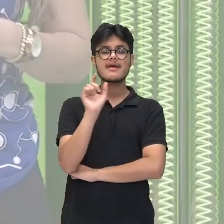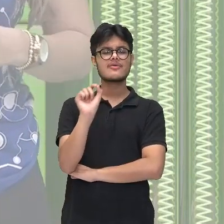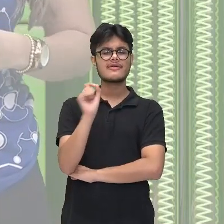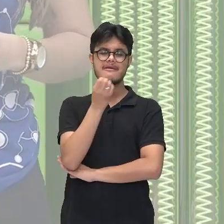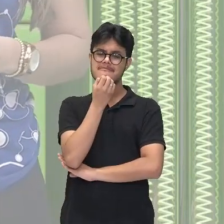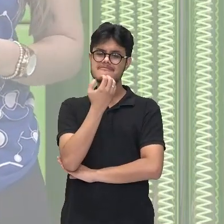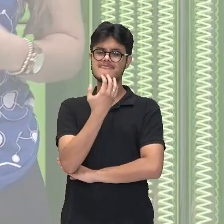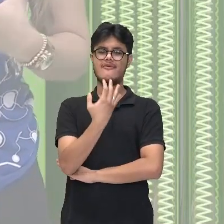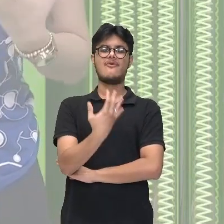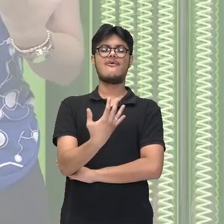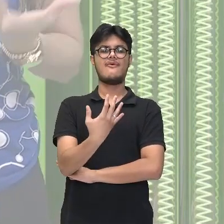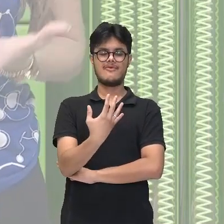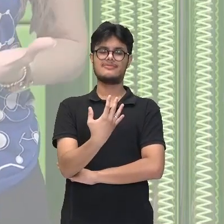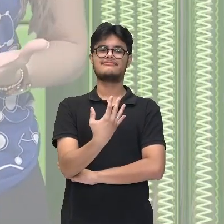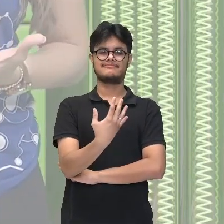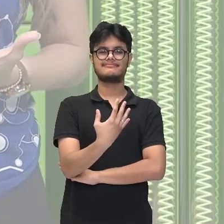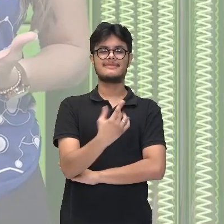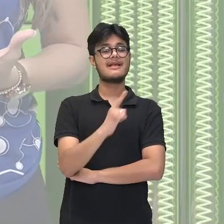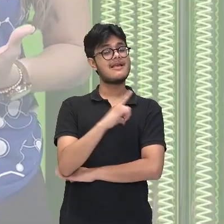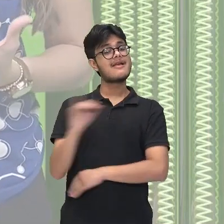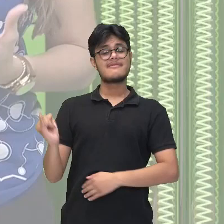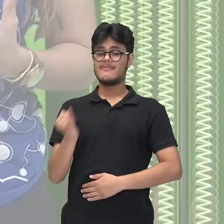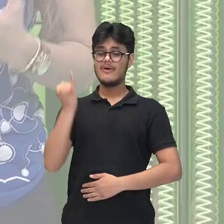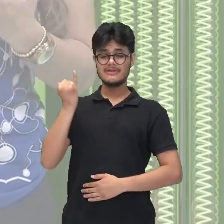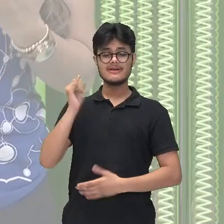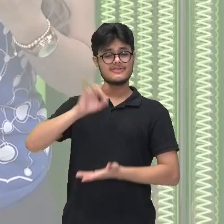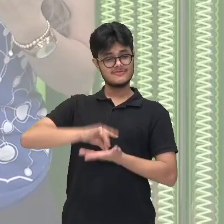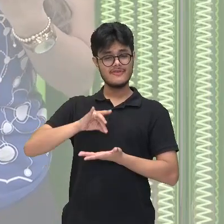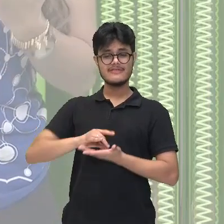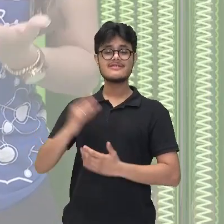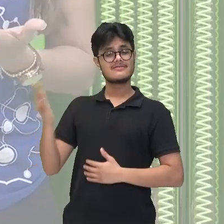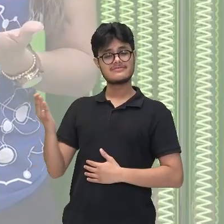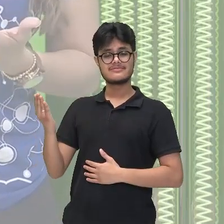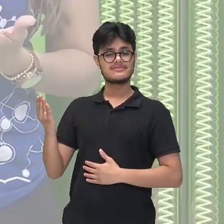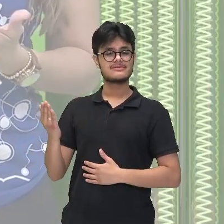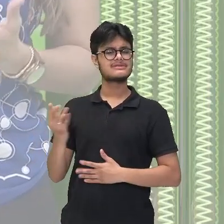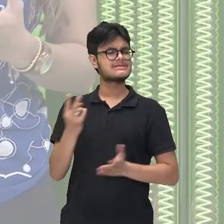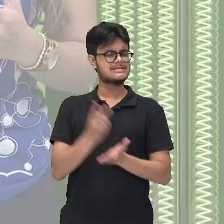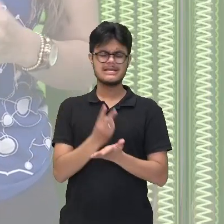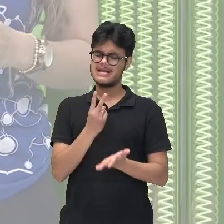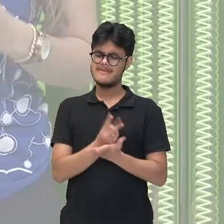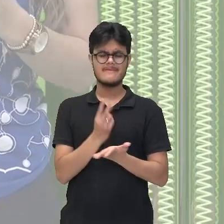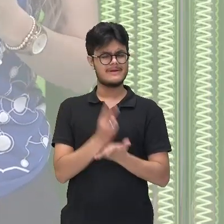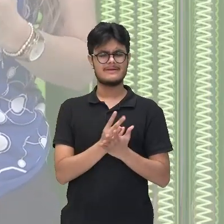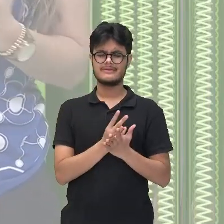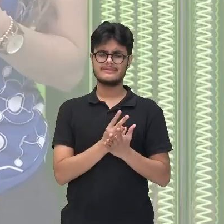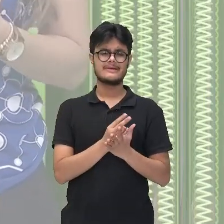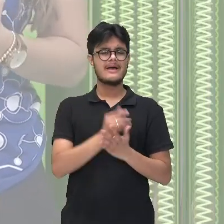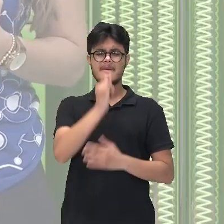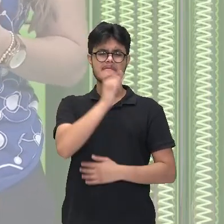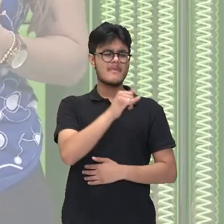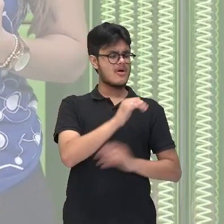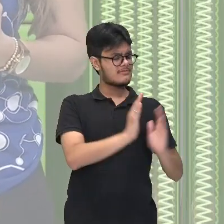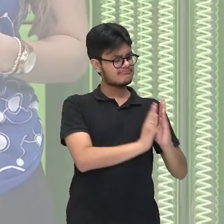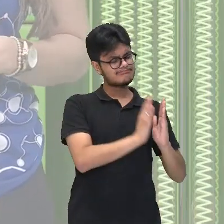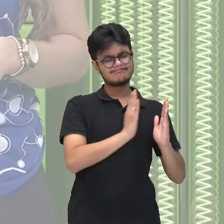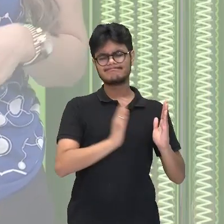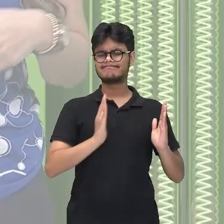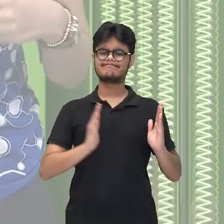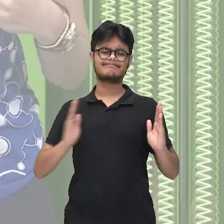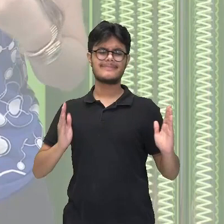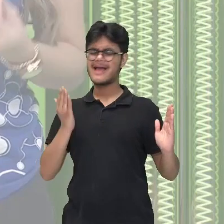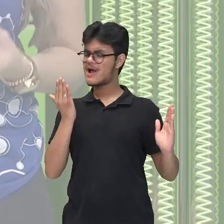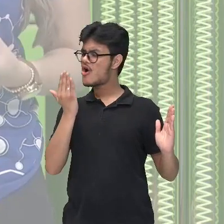e balanceada. Isso é muito importante, desde cedo. Se você tiver uma dieta